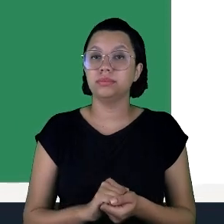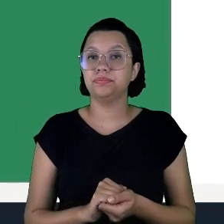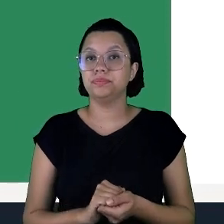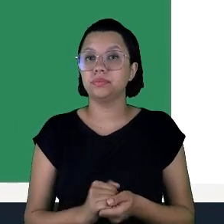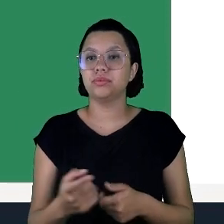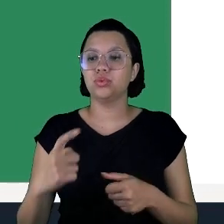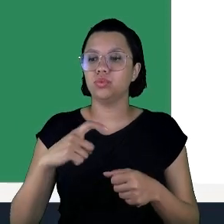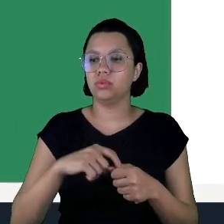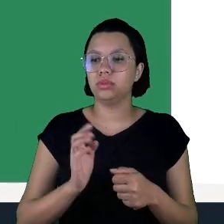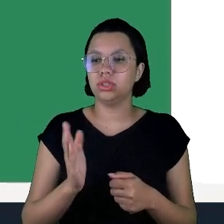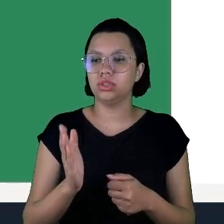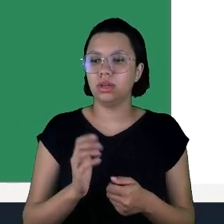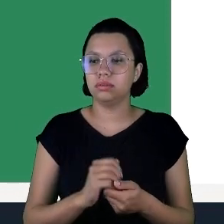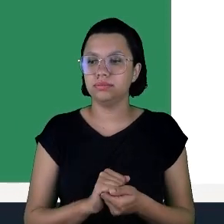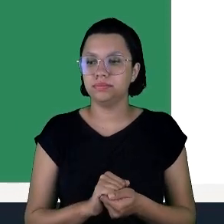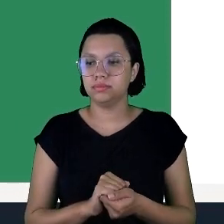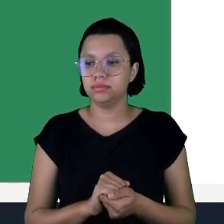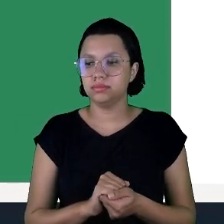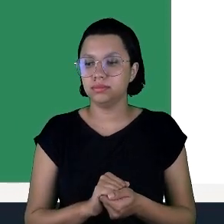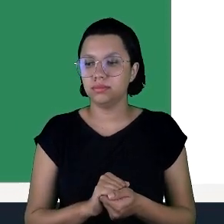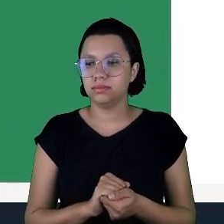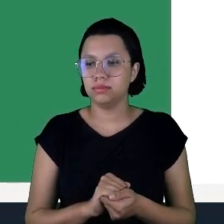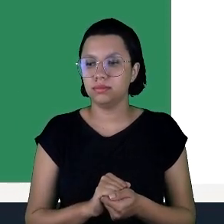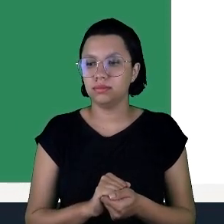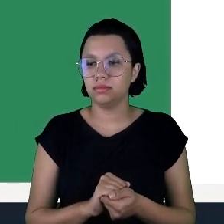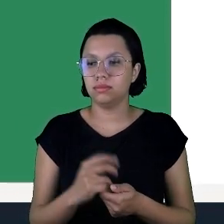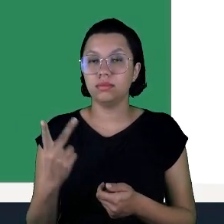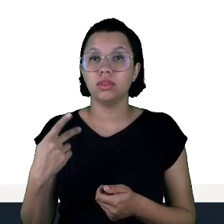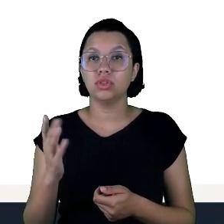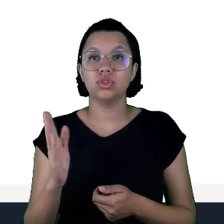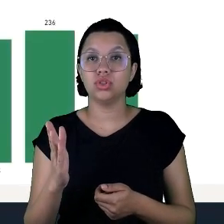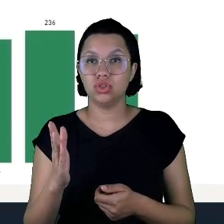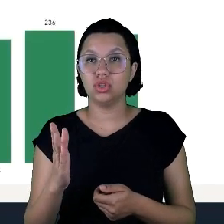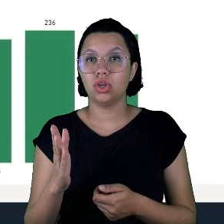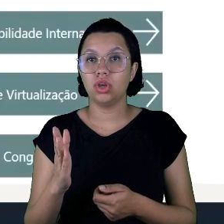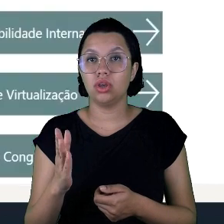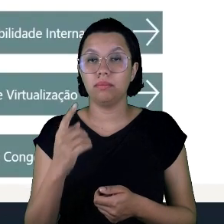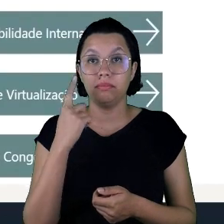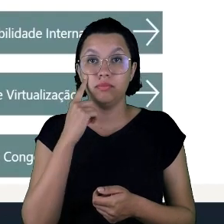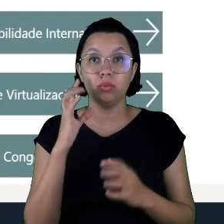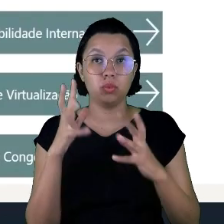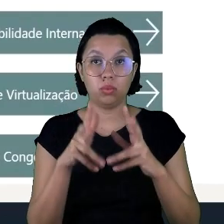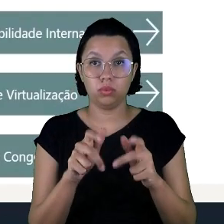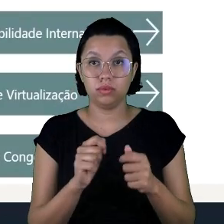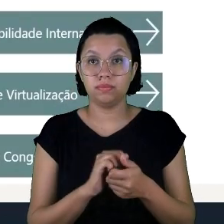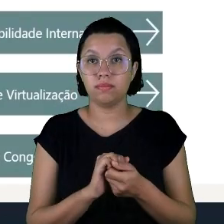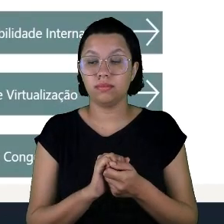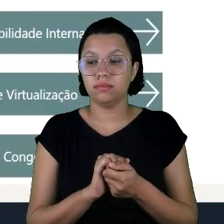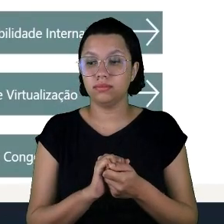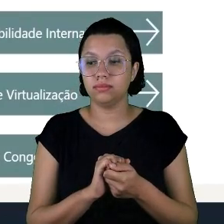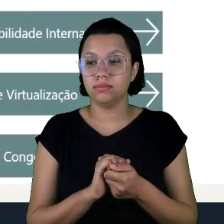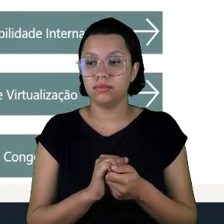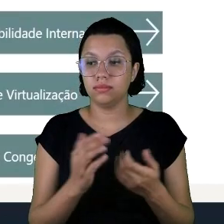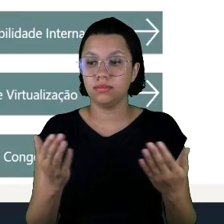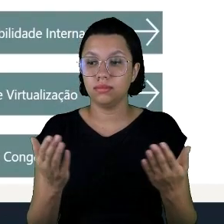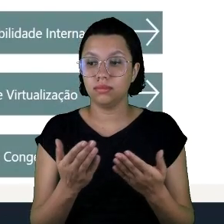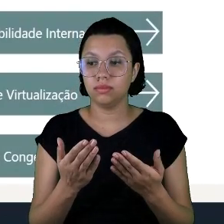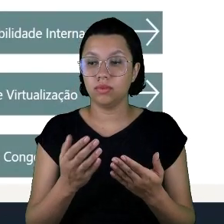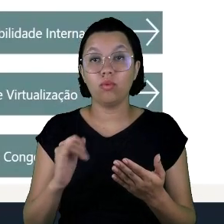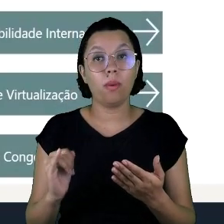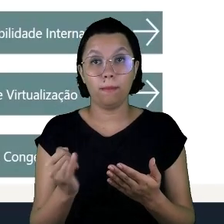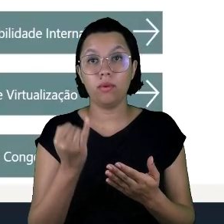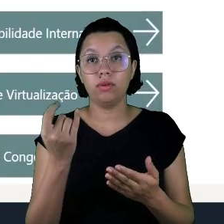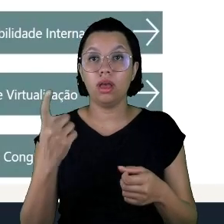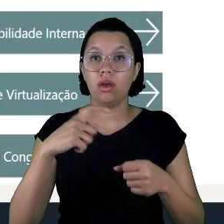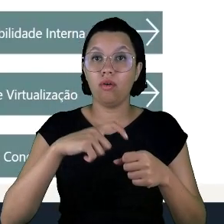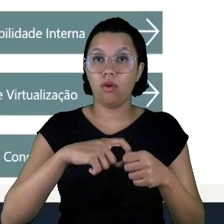Depois aqui, deixa eu voltar, nós já passamos, a gente já passou por todas essas, e eu